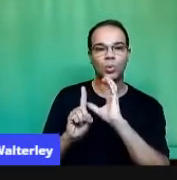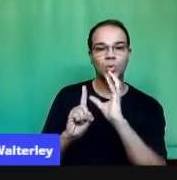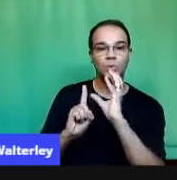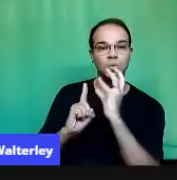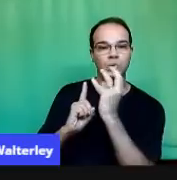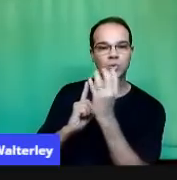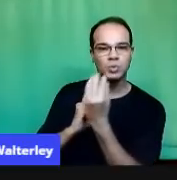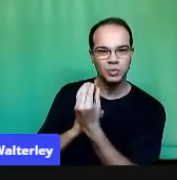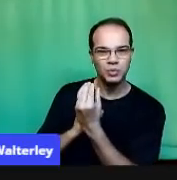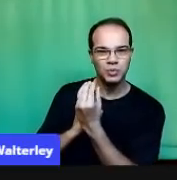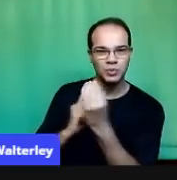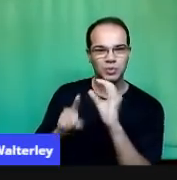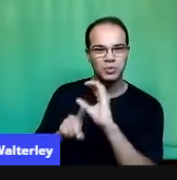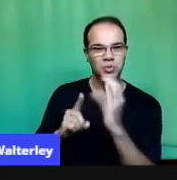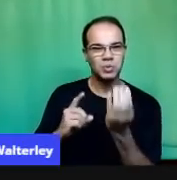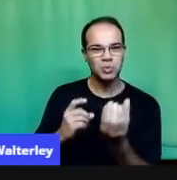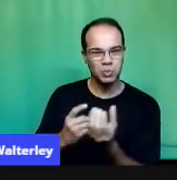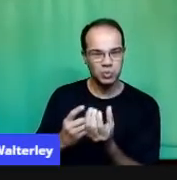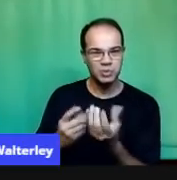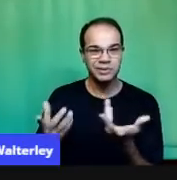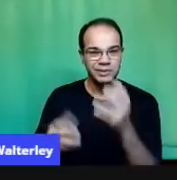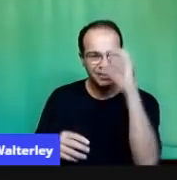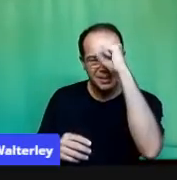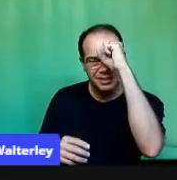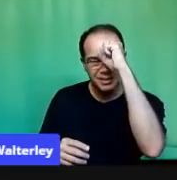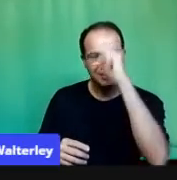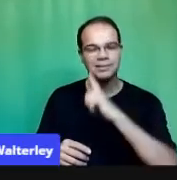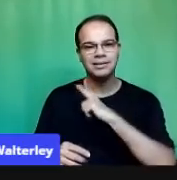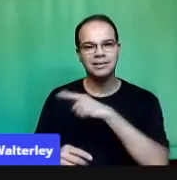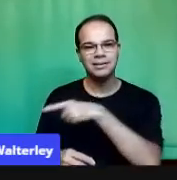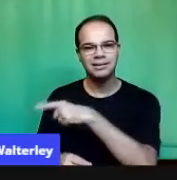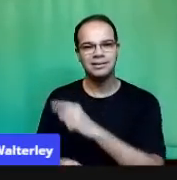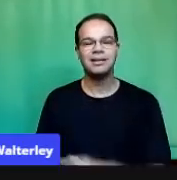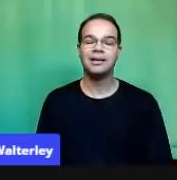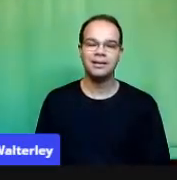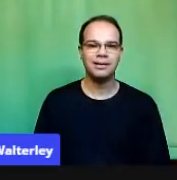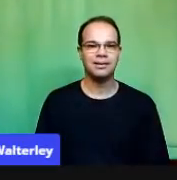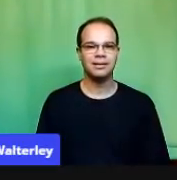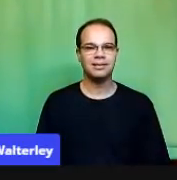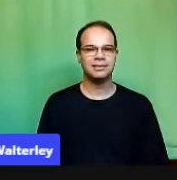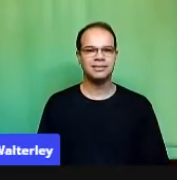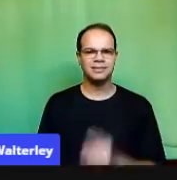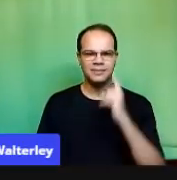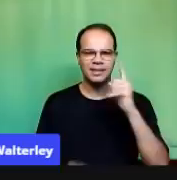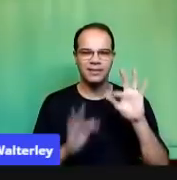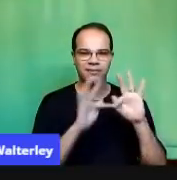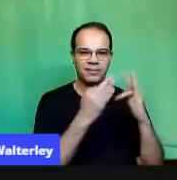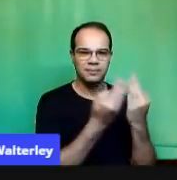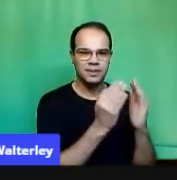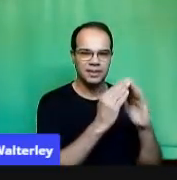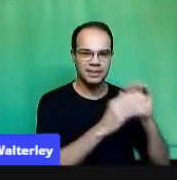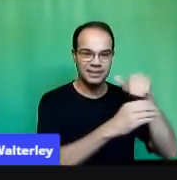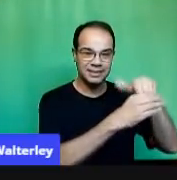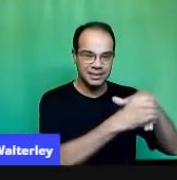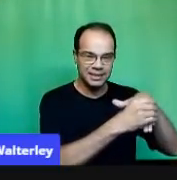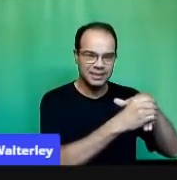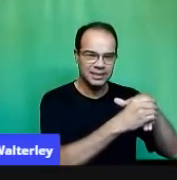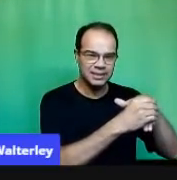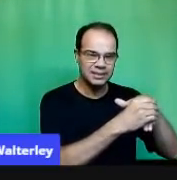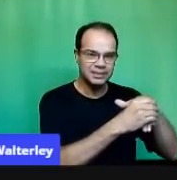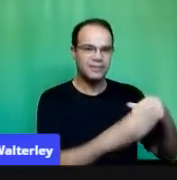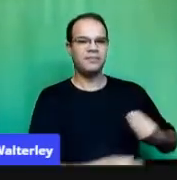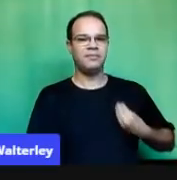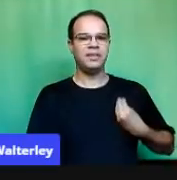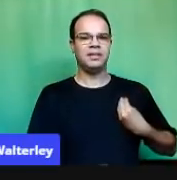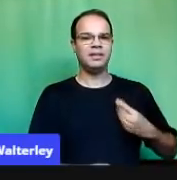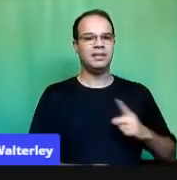essa experienciação cultural. Então, o que a criança vive dentro de casa, o que a criança vive